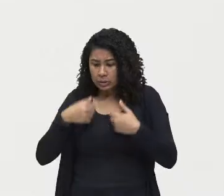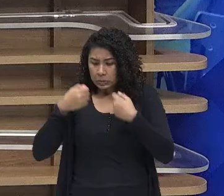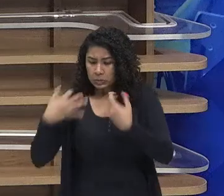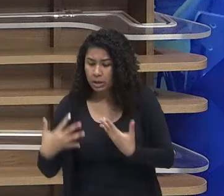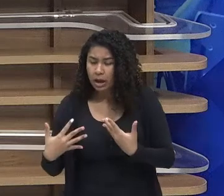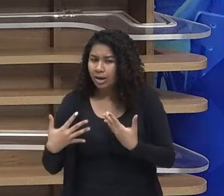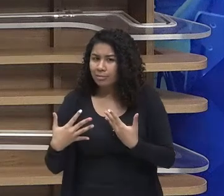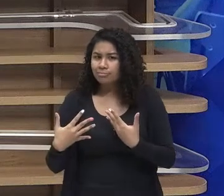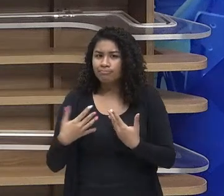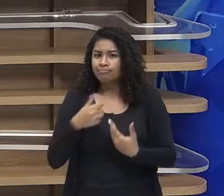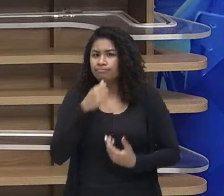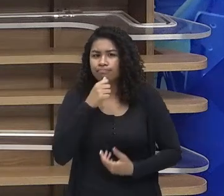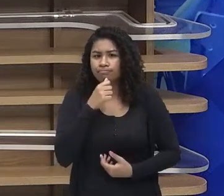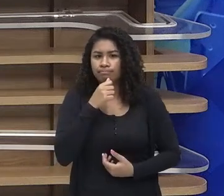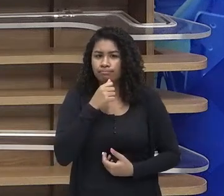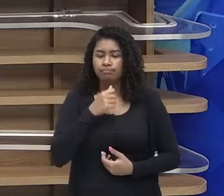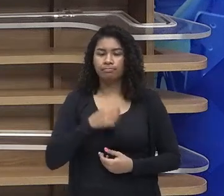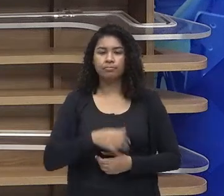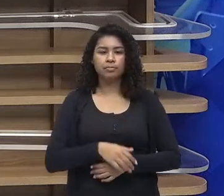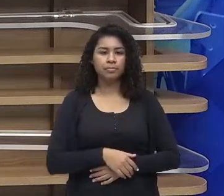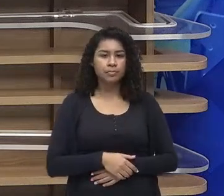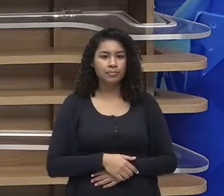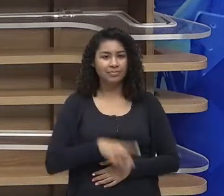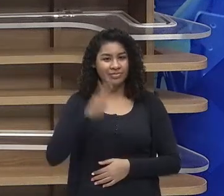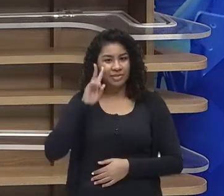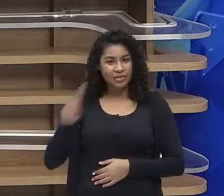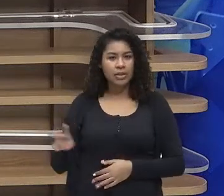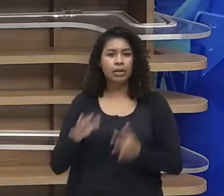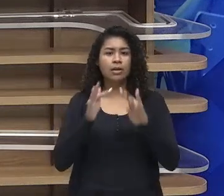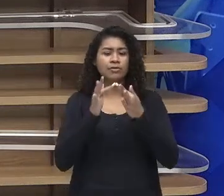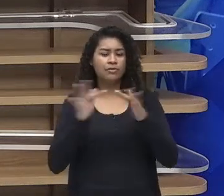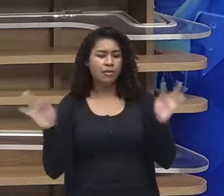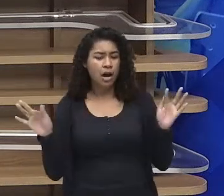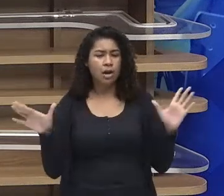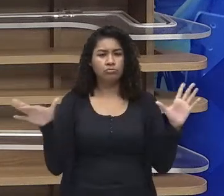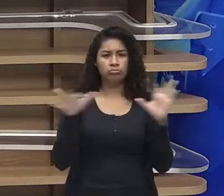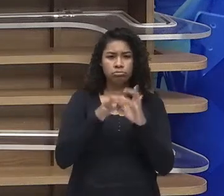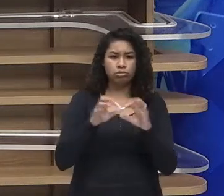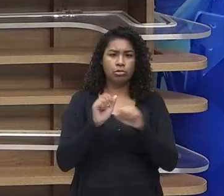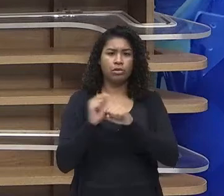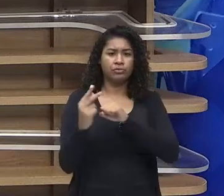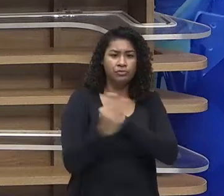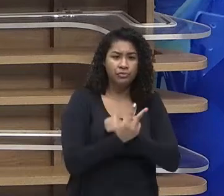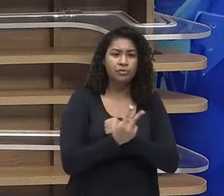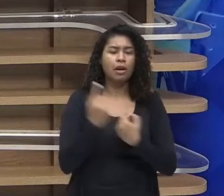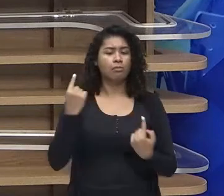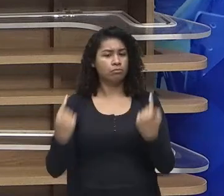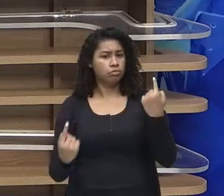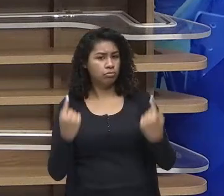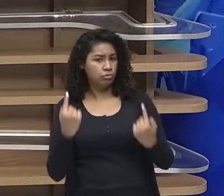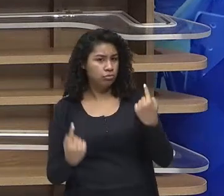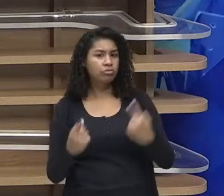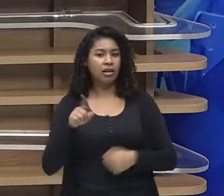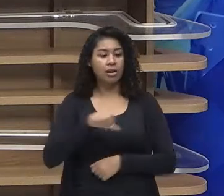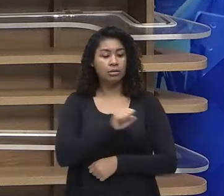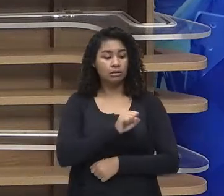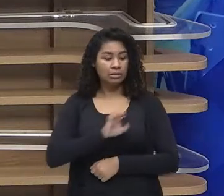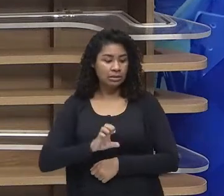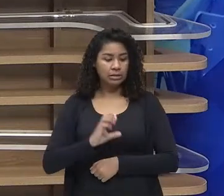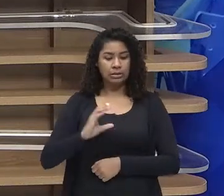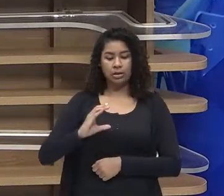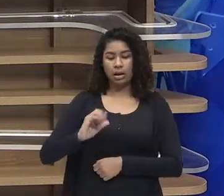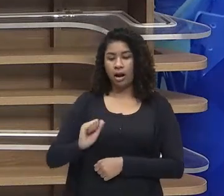Oração subordinada, adverbial condicional, se, caso, desde que, são usados com muita